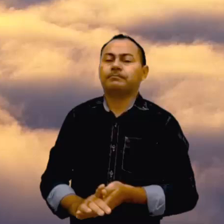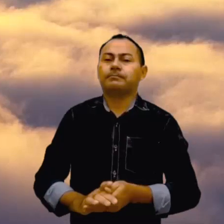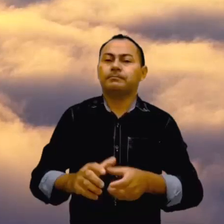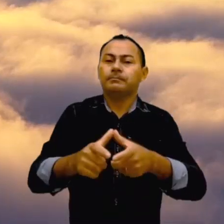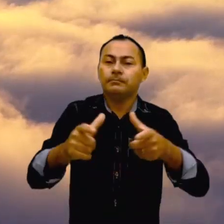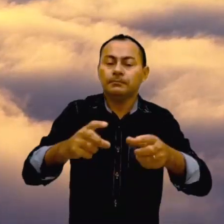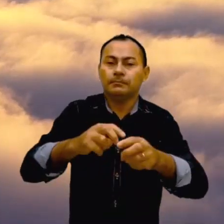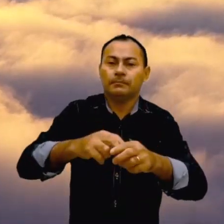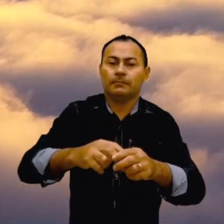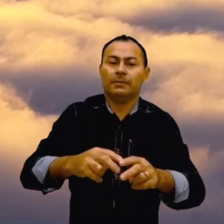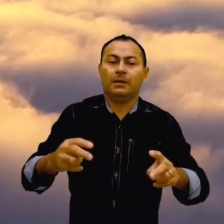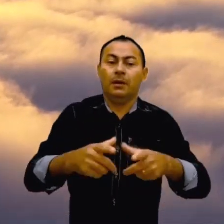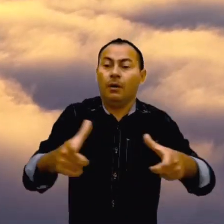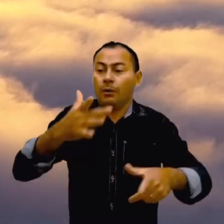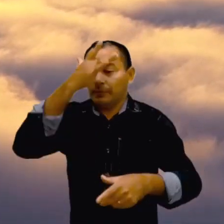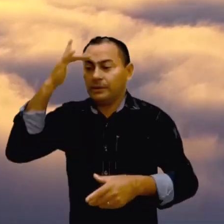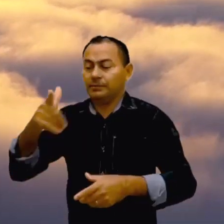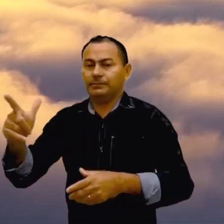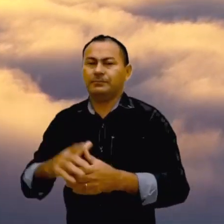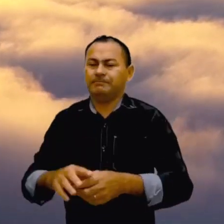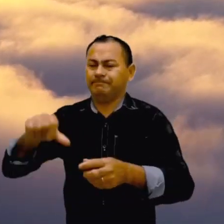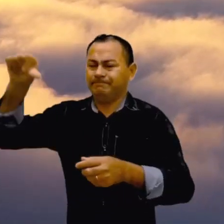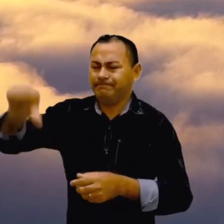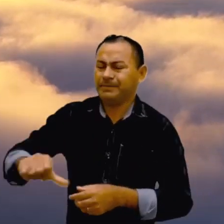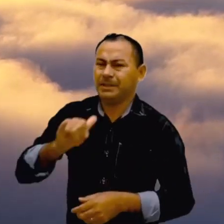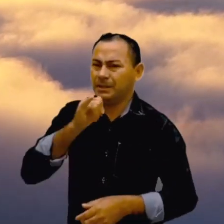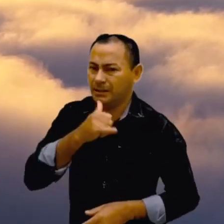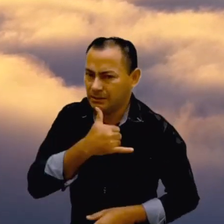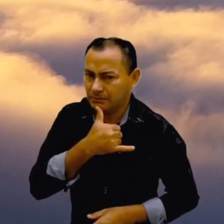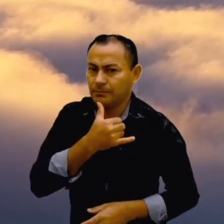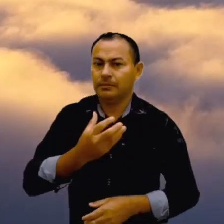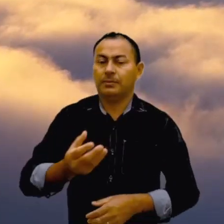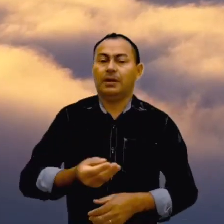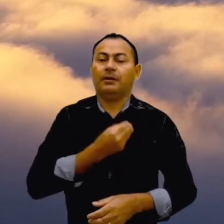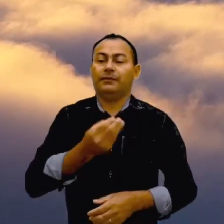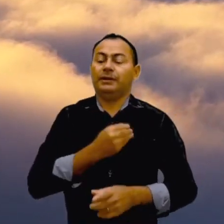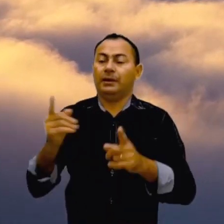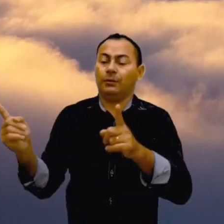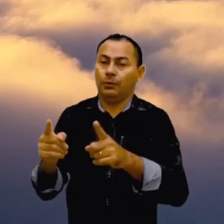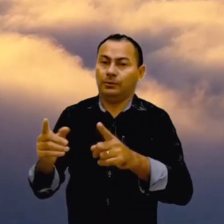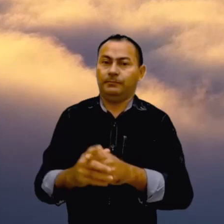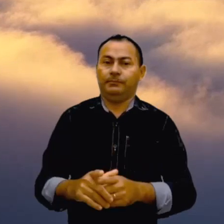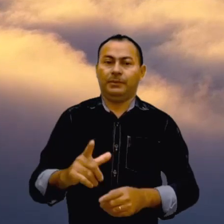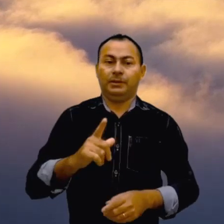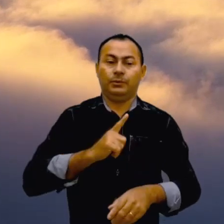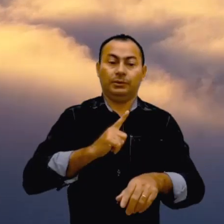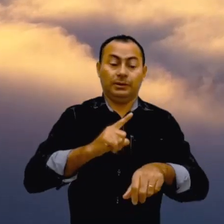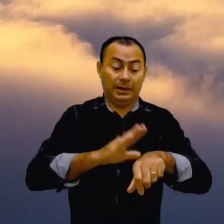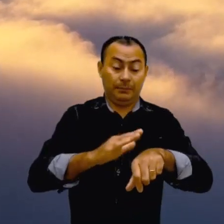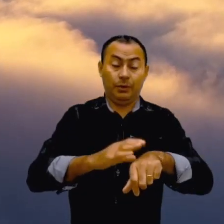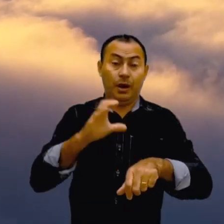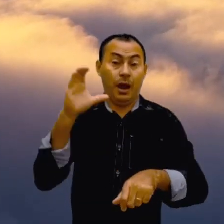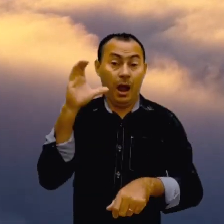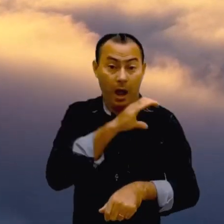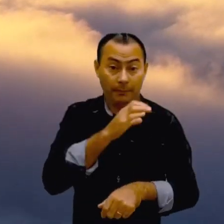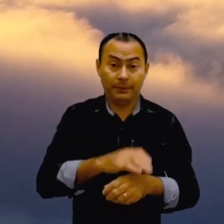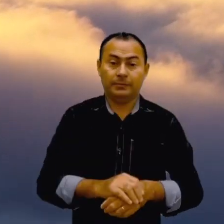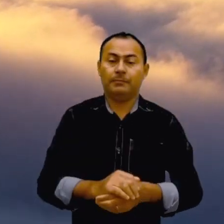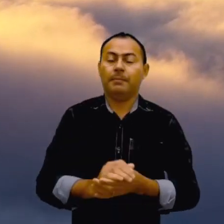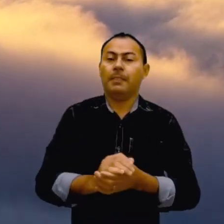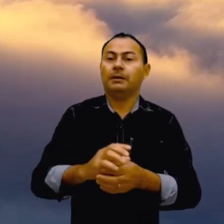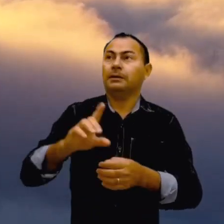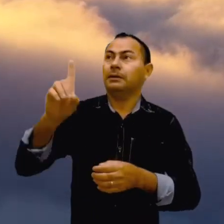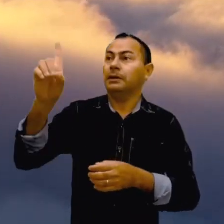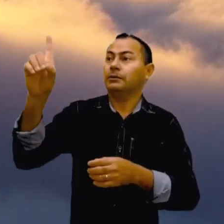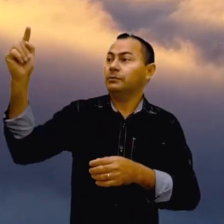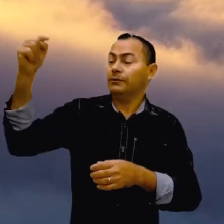imenso em sua magnitude. O mundo, injusto e frustrante. A vida é curta e o tempo voa. Parece que Deus nunca